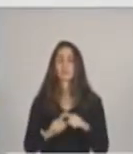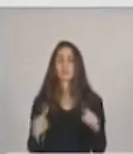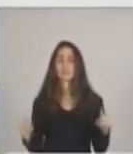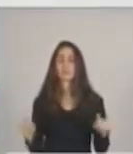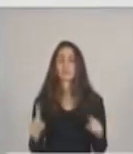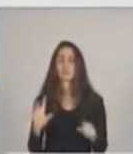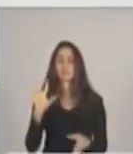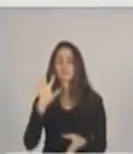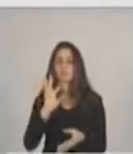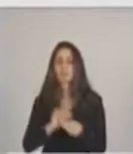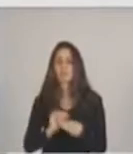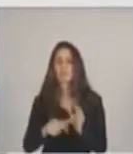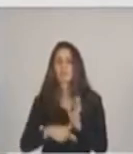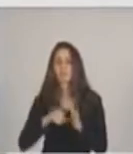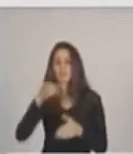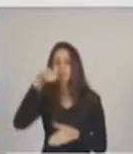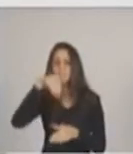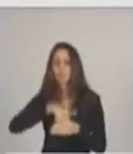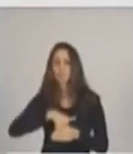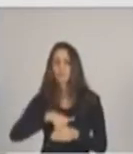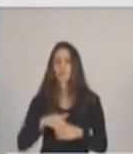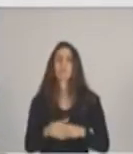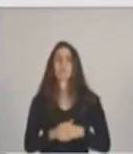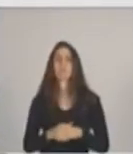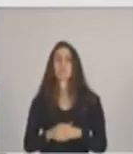poucas palavras antes de votar.